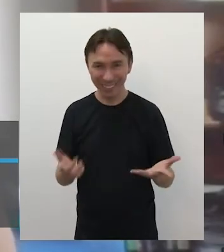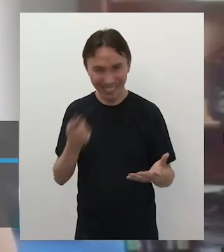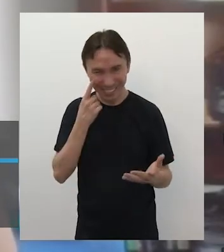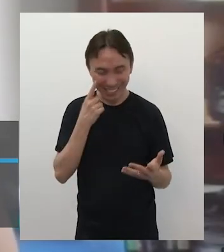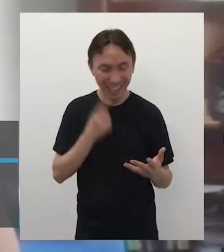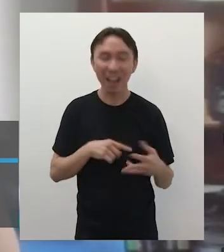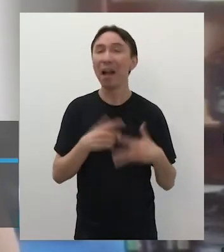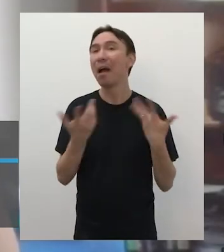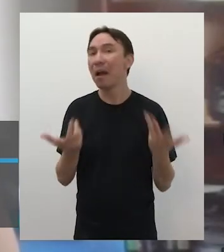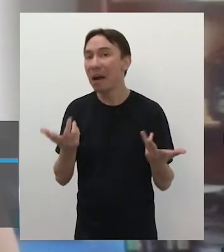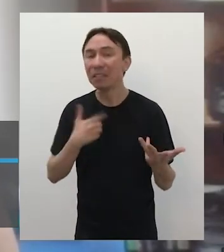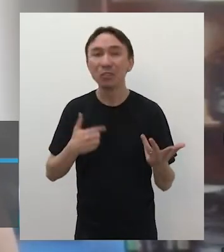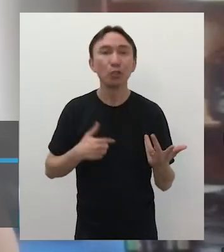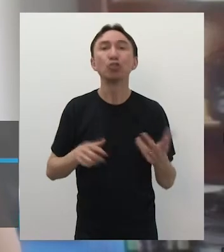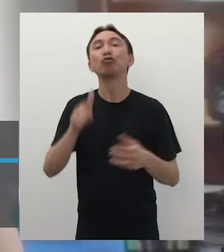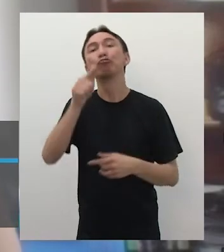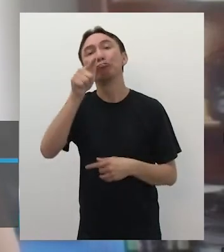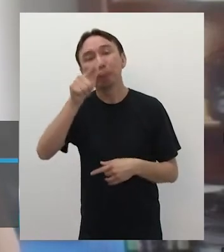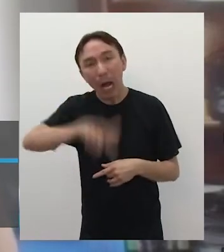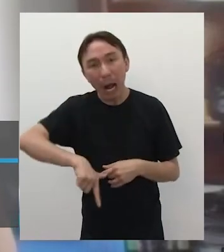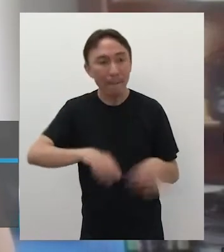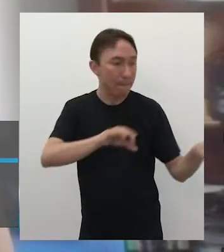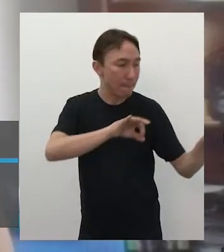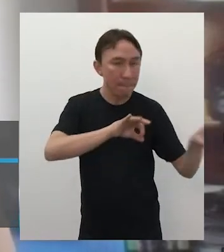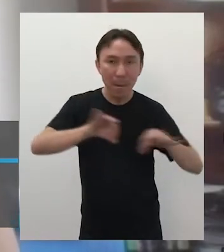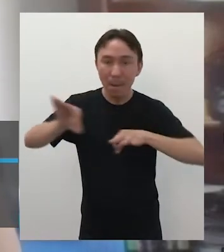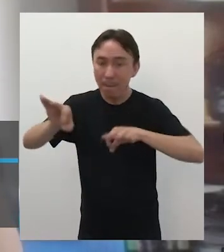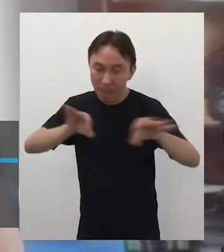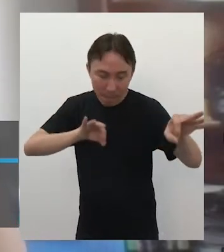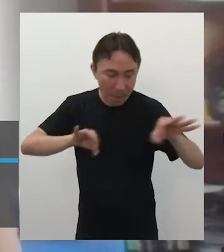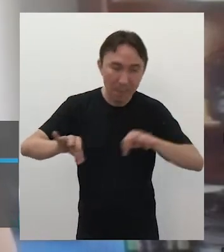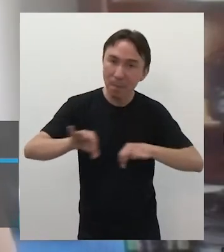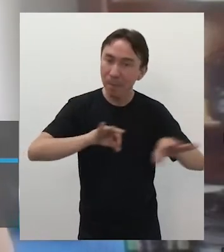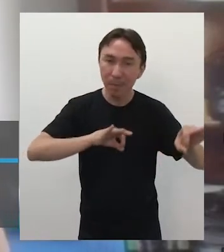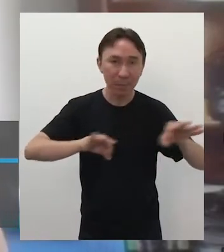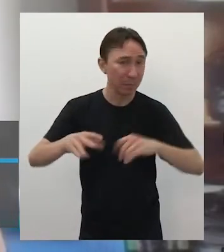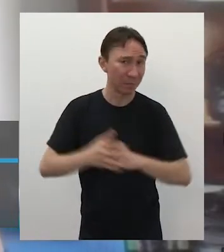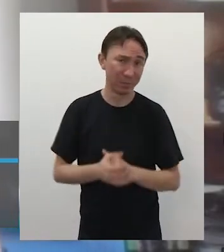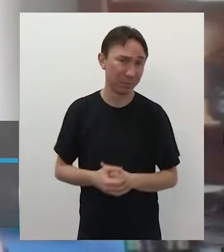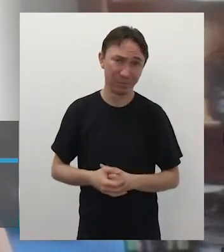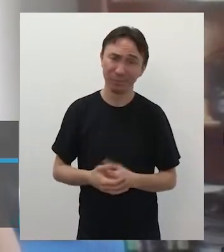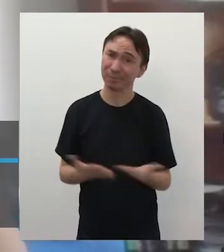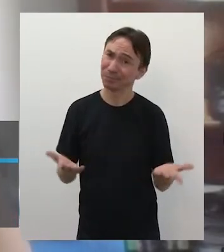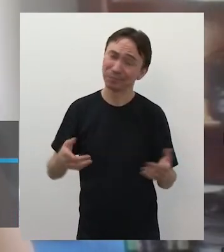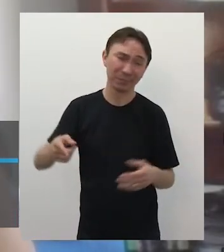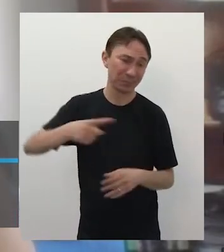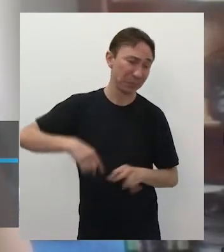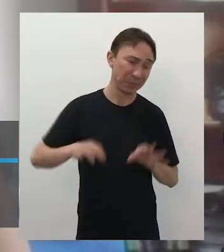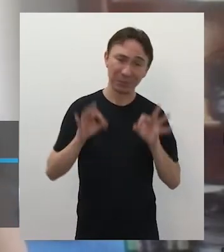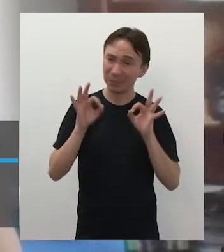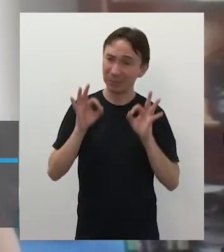surgiu um desafio, ele surgiu também para a gente olhar para ele e também para a gente solucionar ele. E a organização,